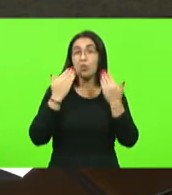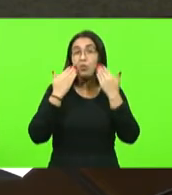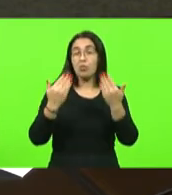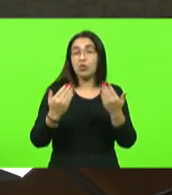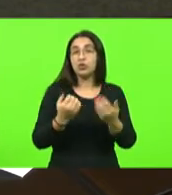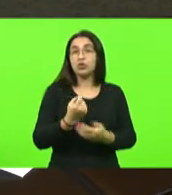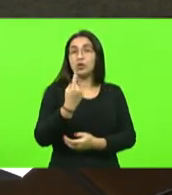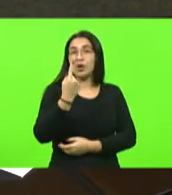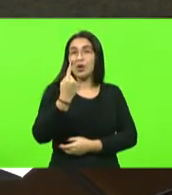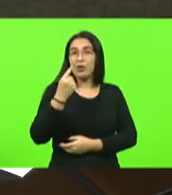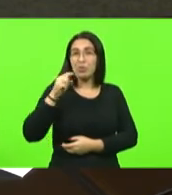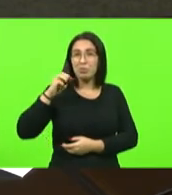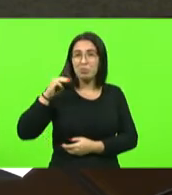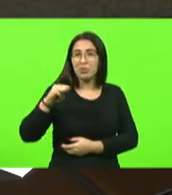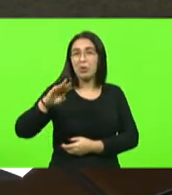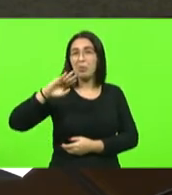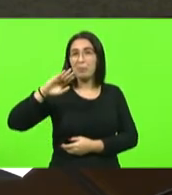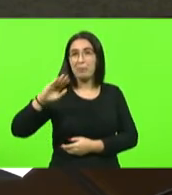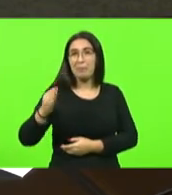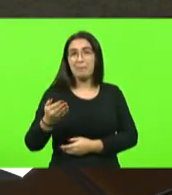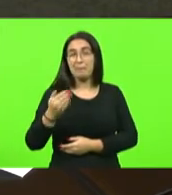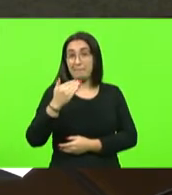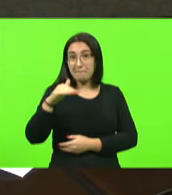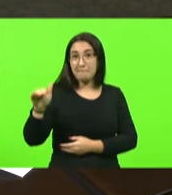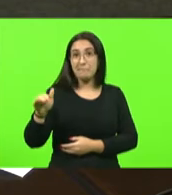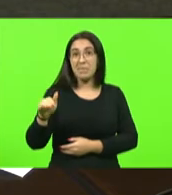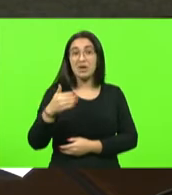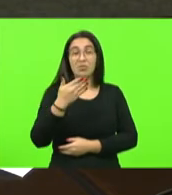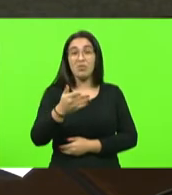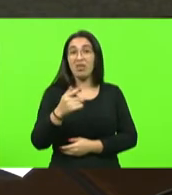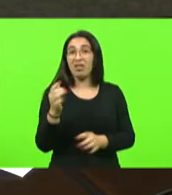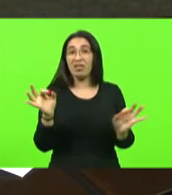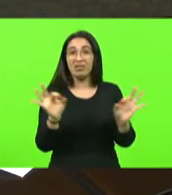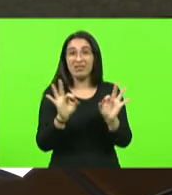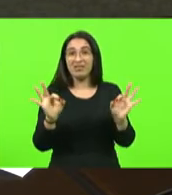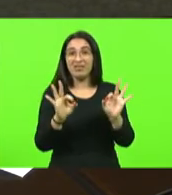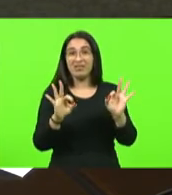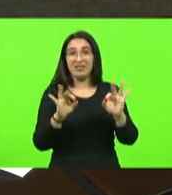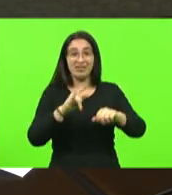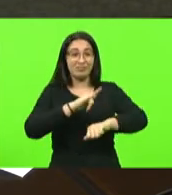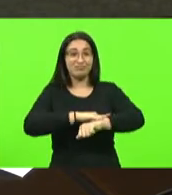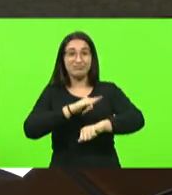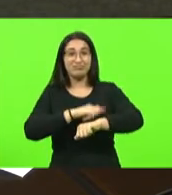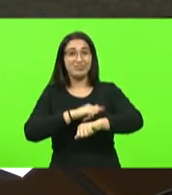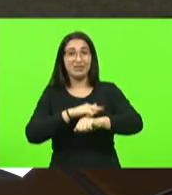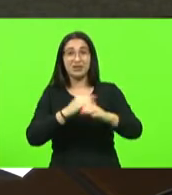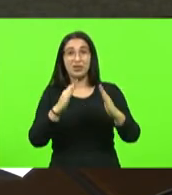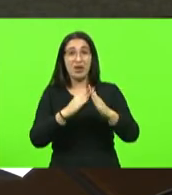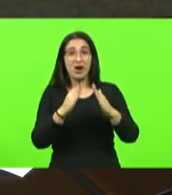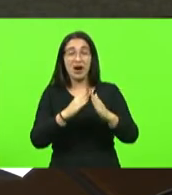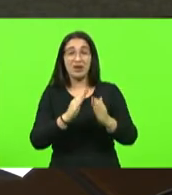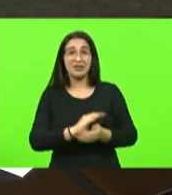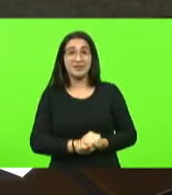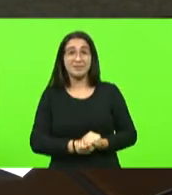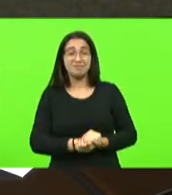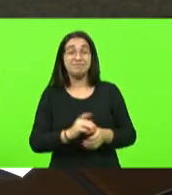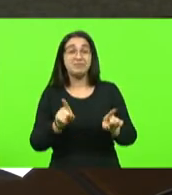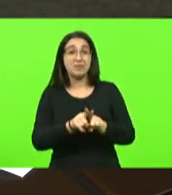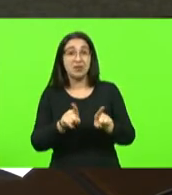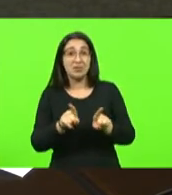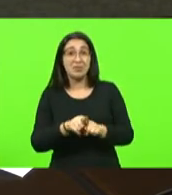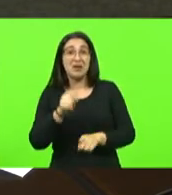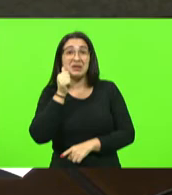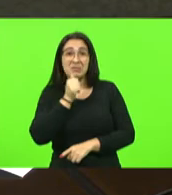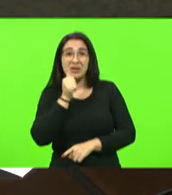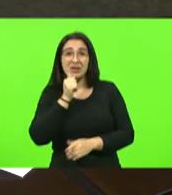de brasileiras vivem em residência sem banheiro, né? E que 213 mil mulheres, meninas, não